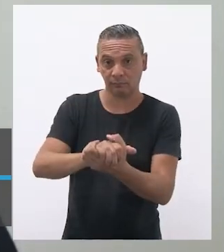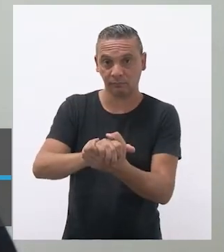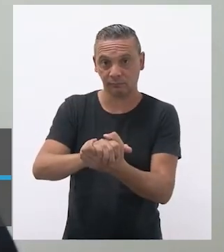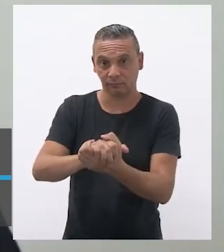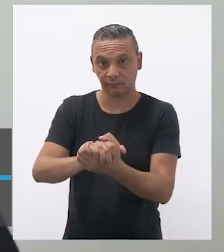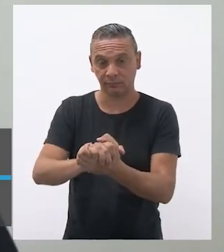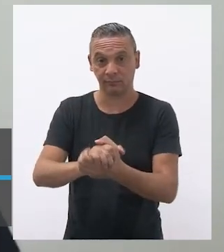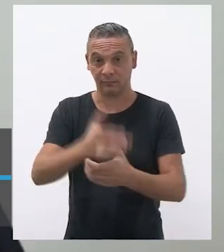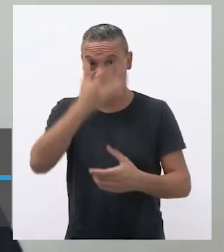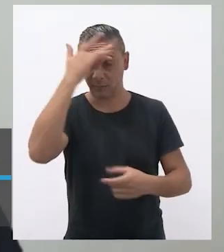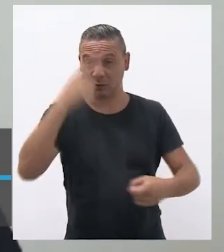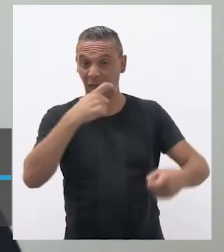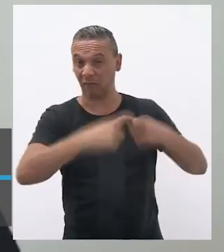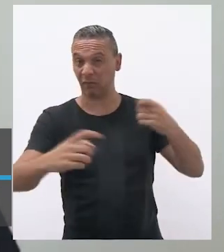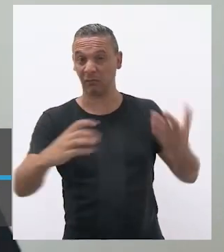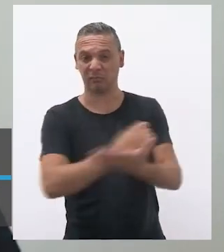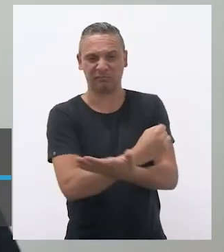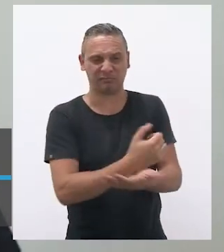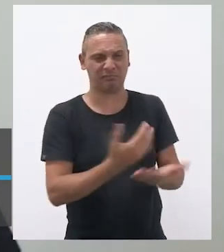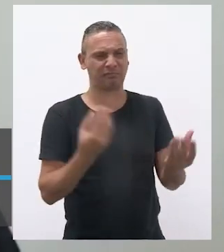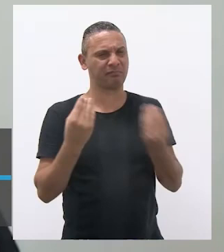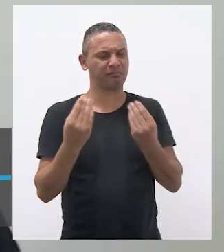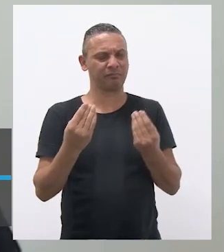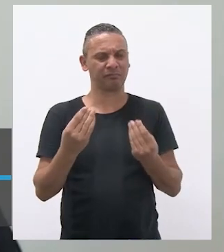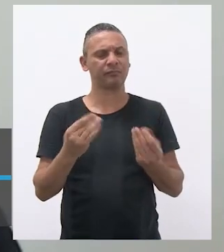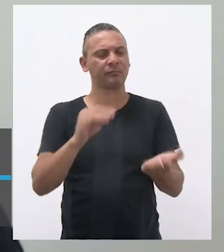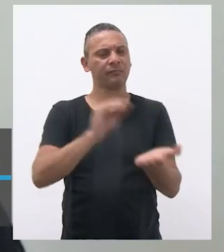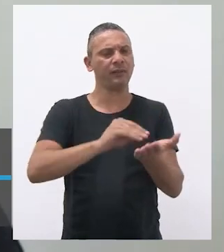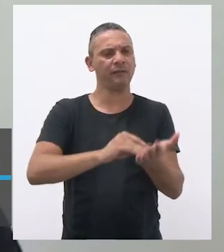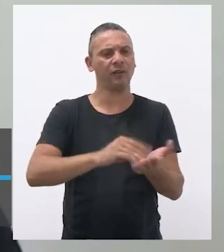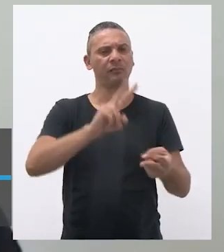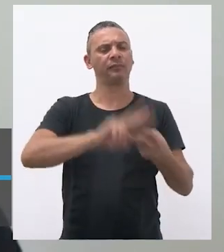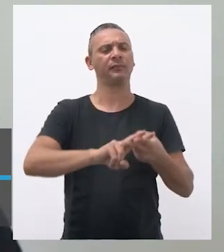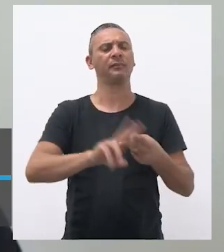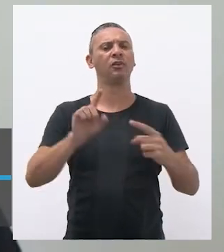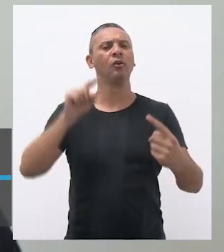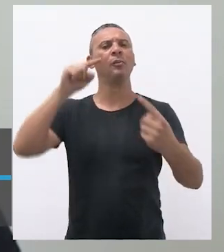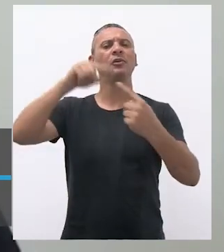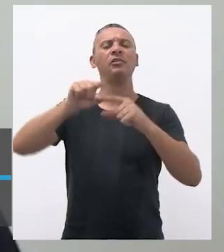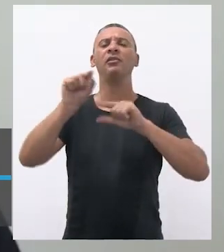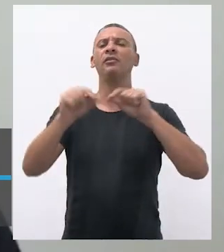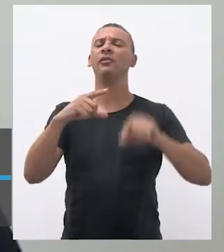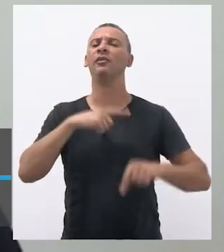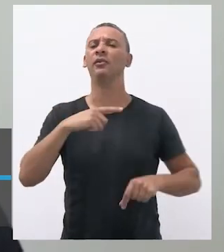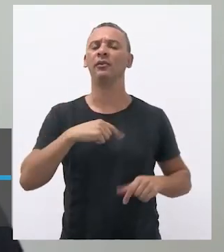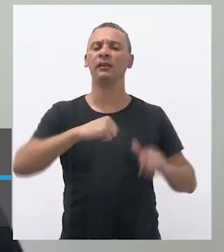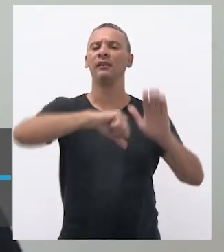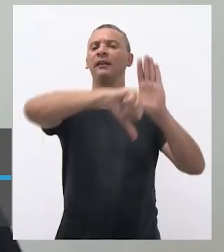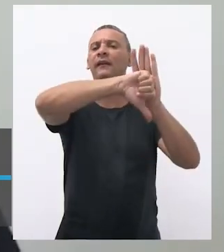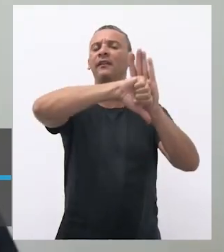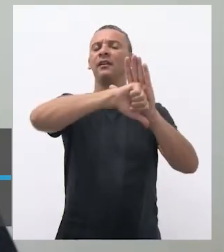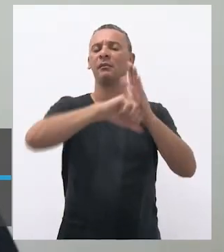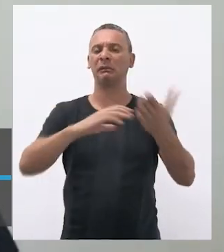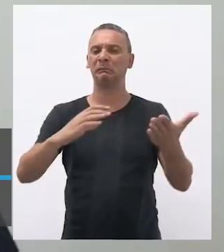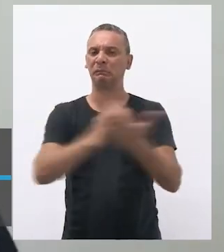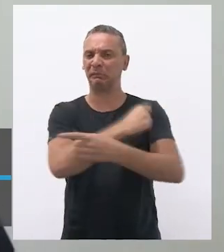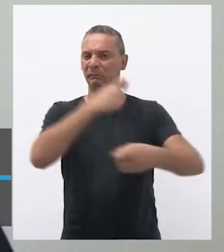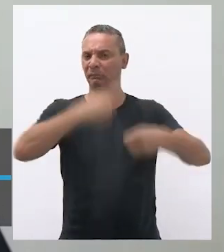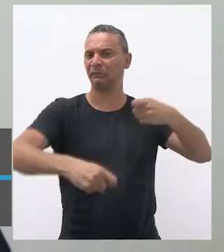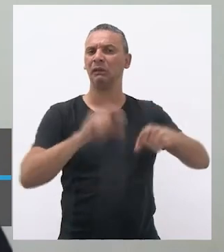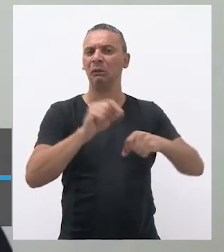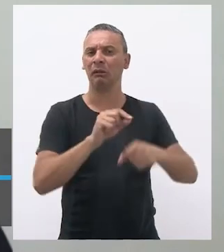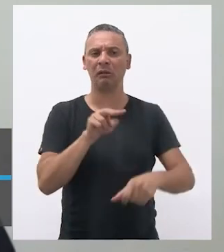estuprador, né? Porque o objetivo principal da criminalização do estupro não era a